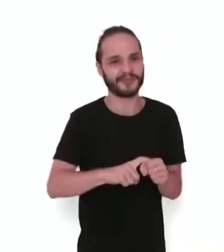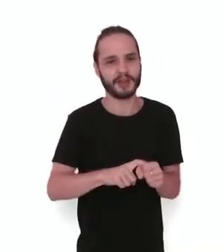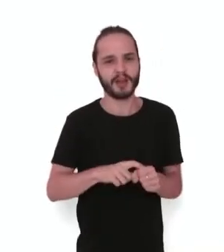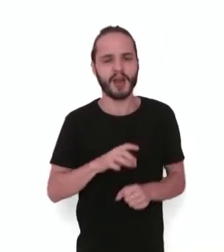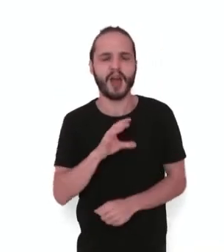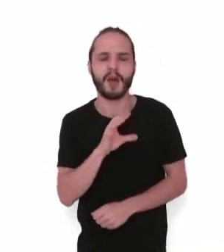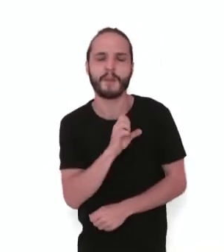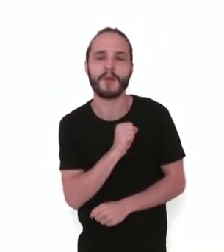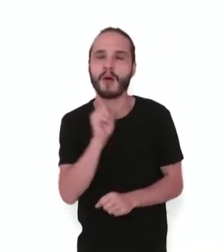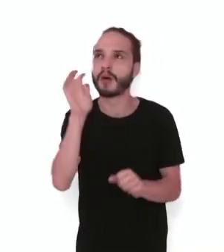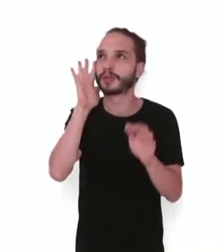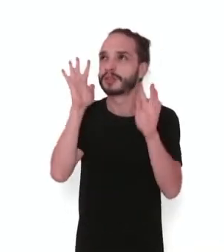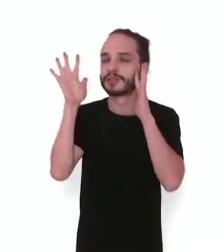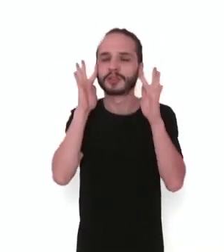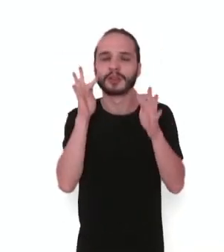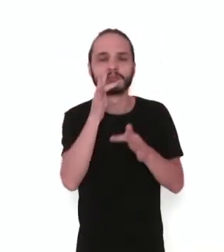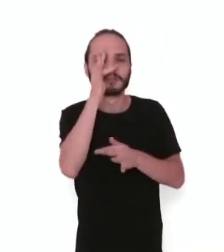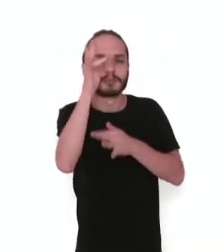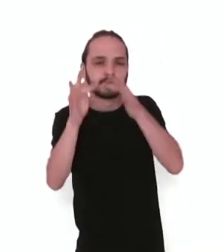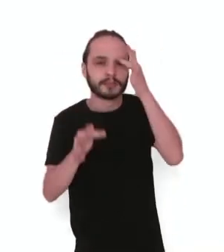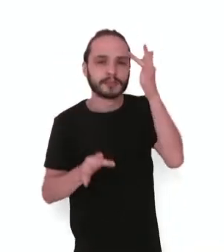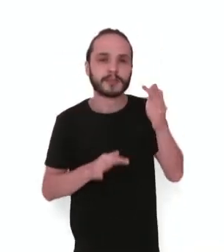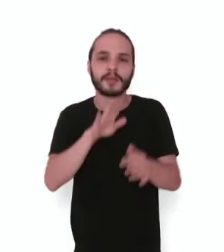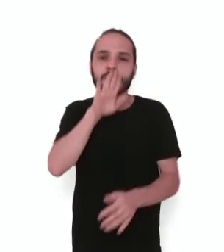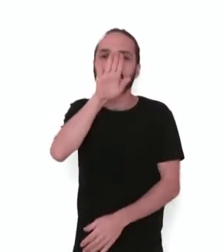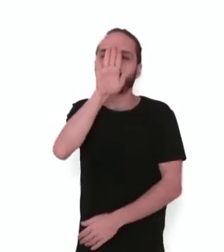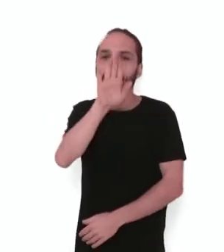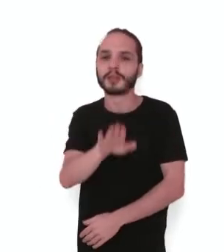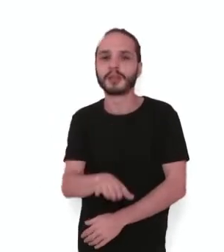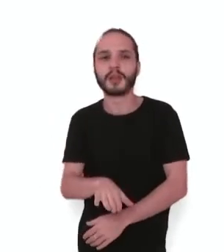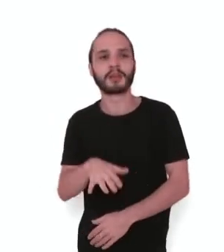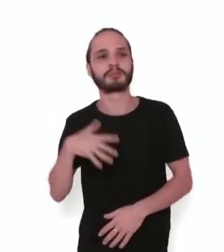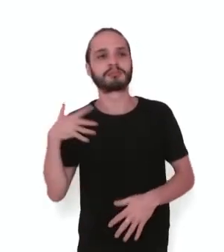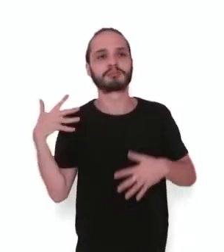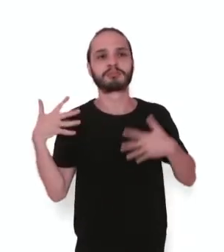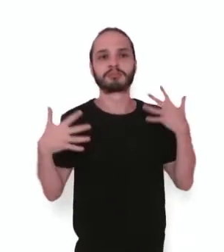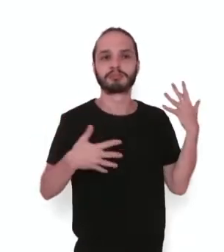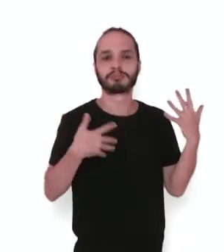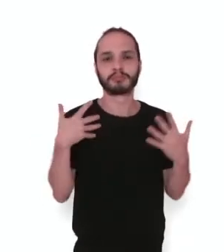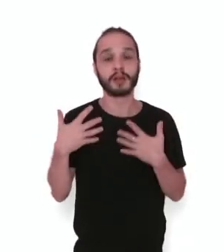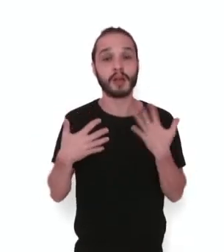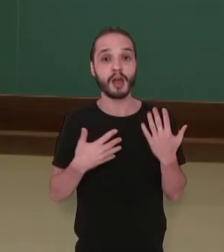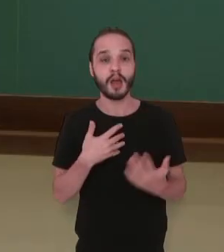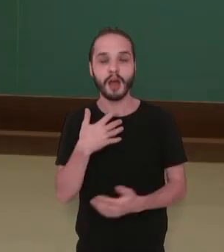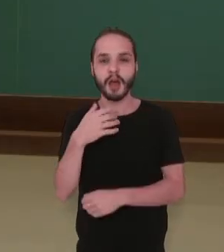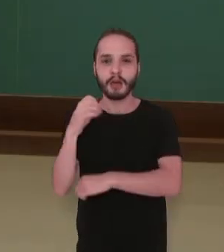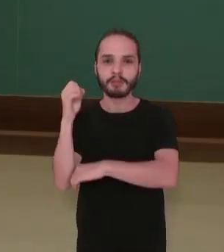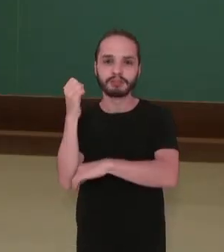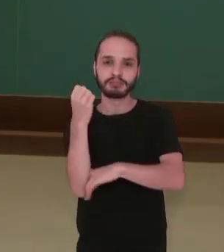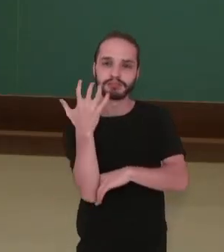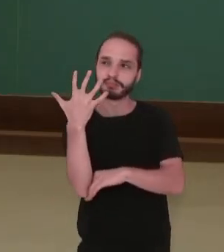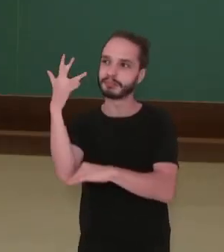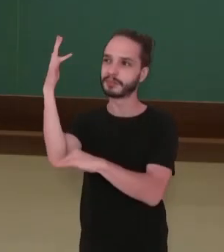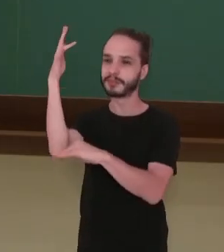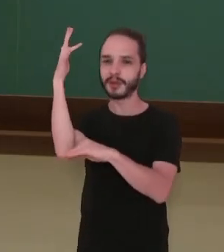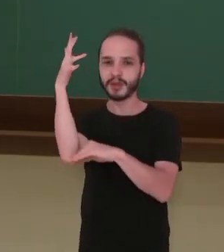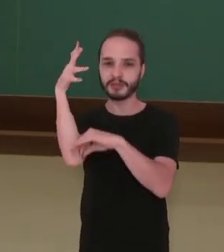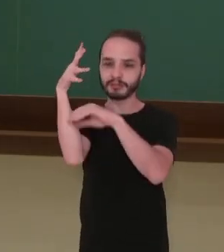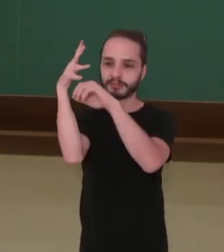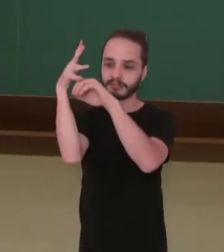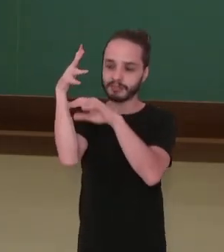que sonhos, que flores, naquelas tardes fagueiras, à sombra das bananeiras, debaixo